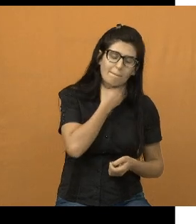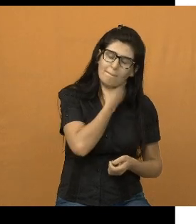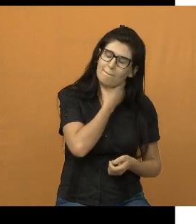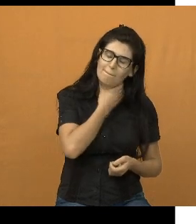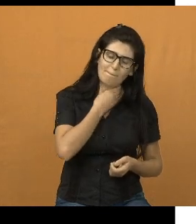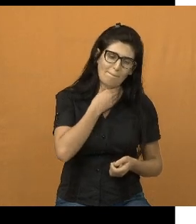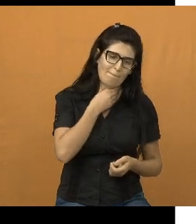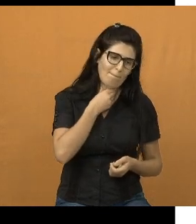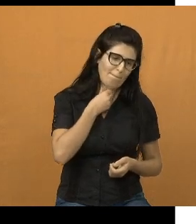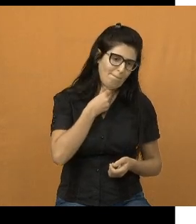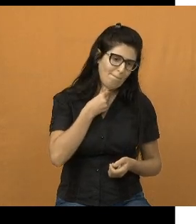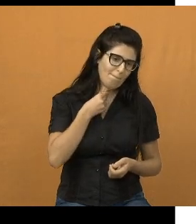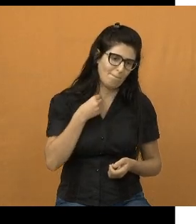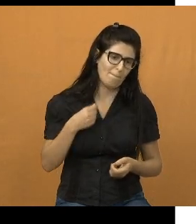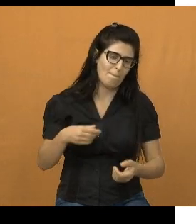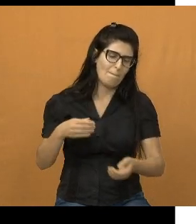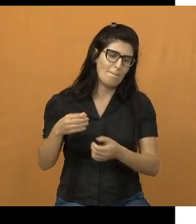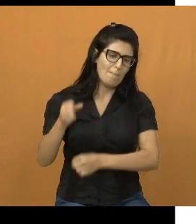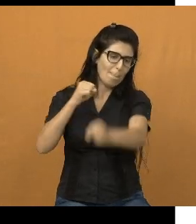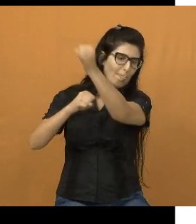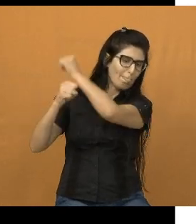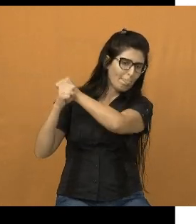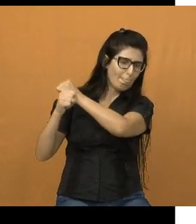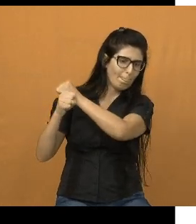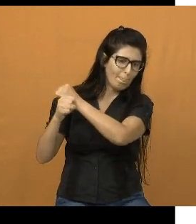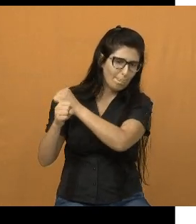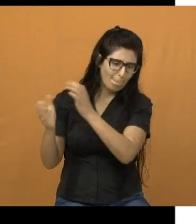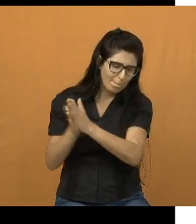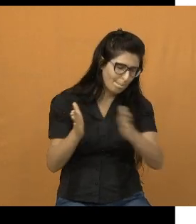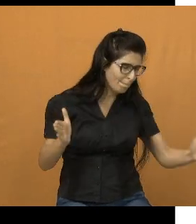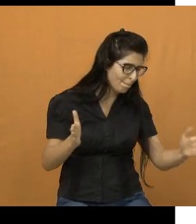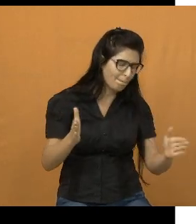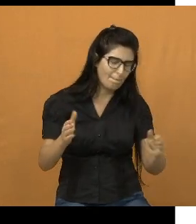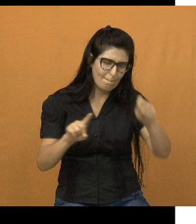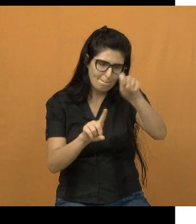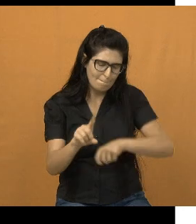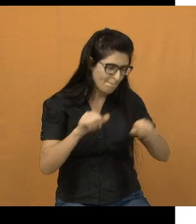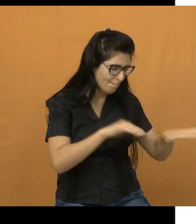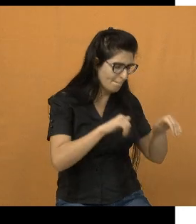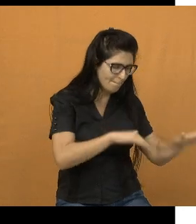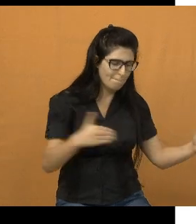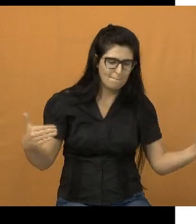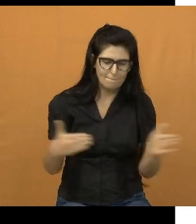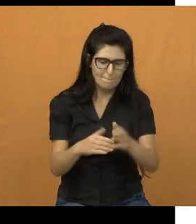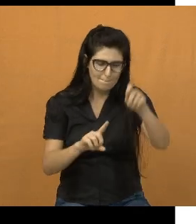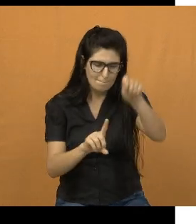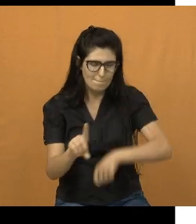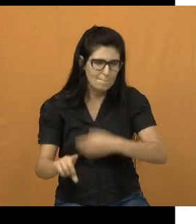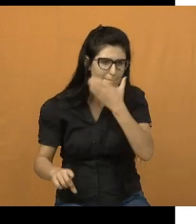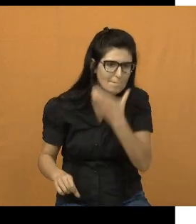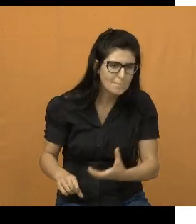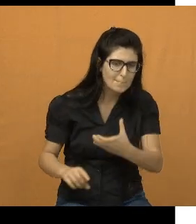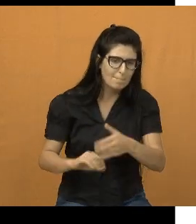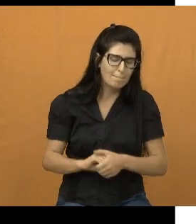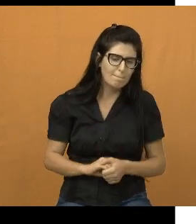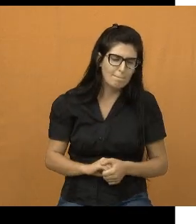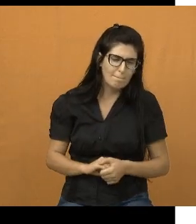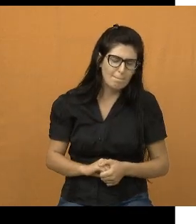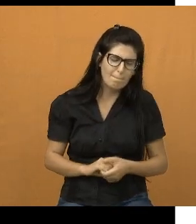E no terceiro quadrimestre, apesar de haver uma redução na arrecadação do município, a